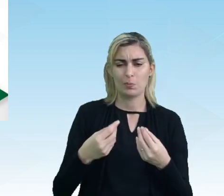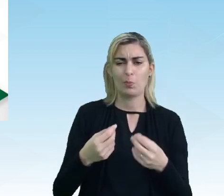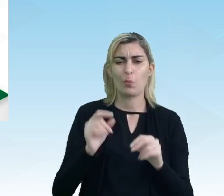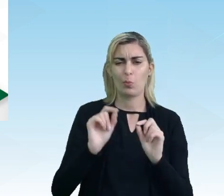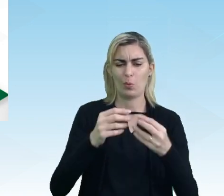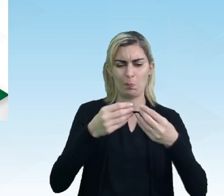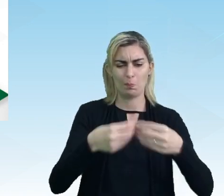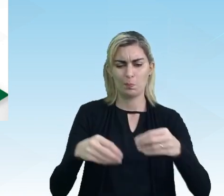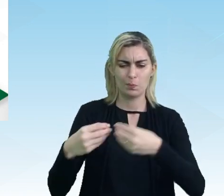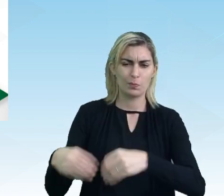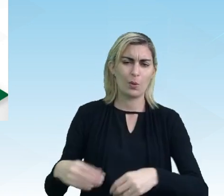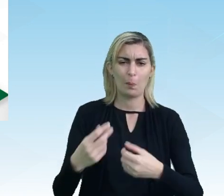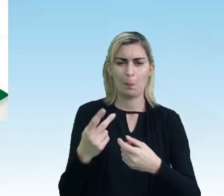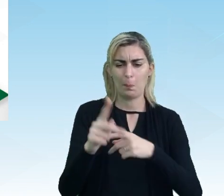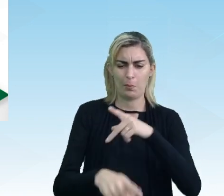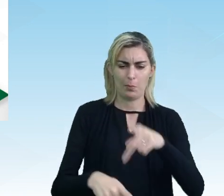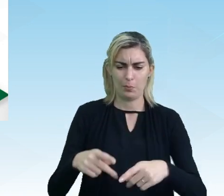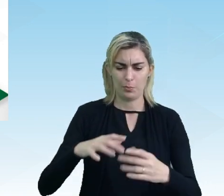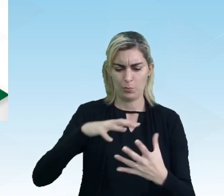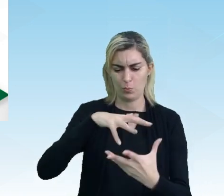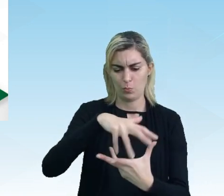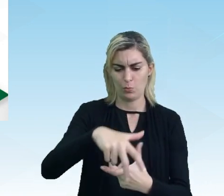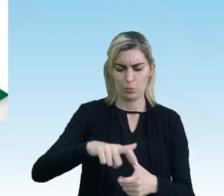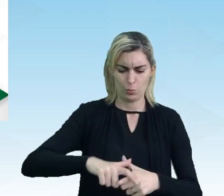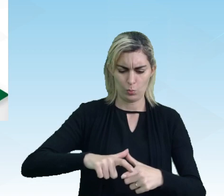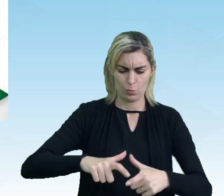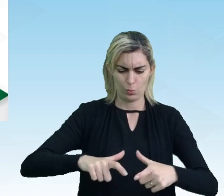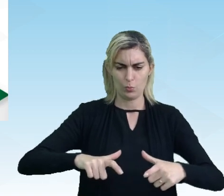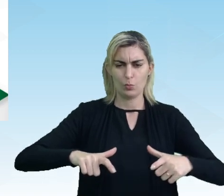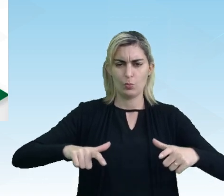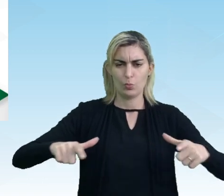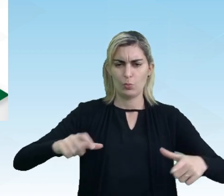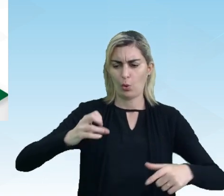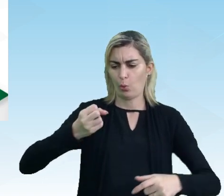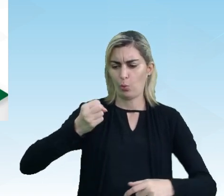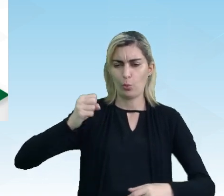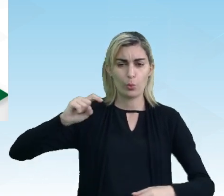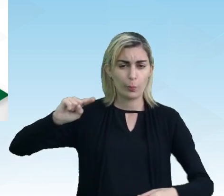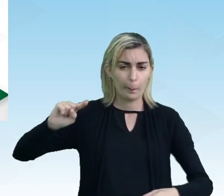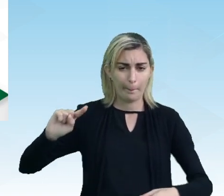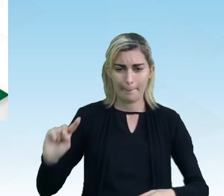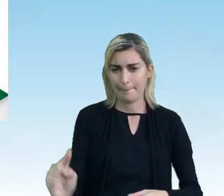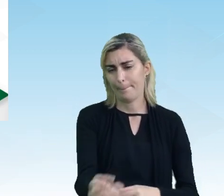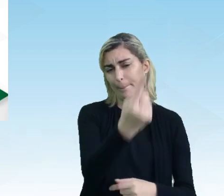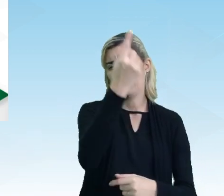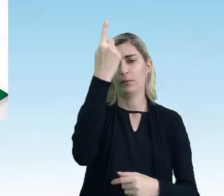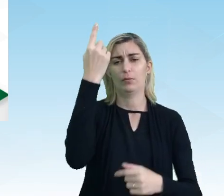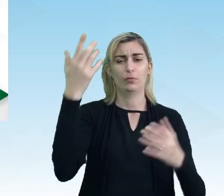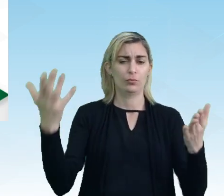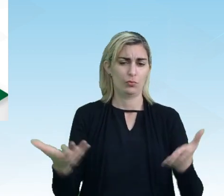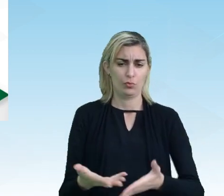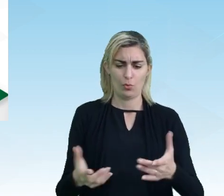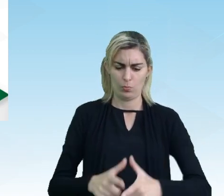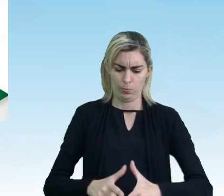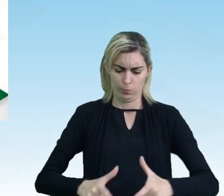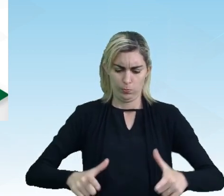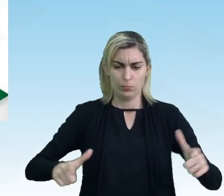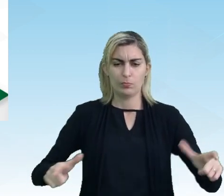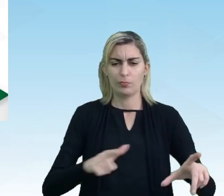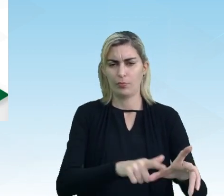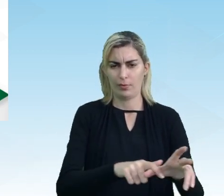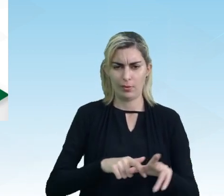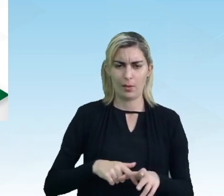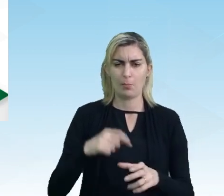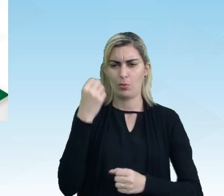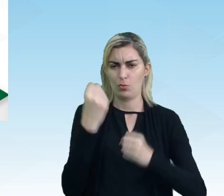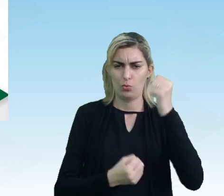situação ambiental, com a população mundial chegando a mais de 8 milhões hoje, uma dependência industrial